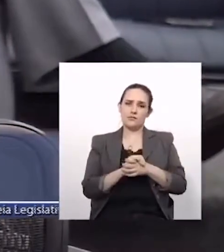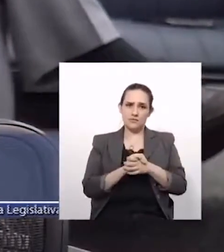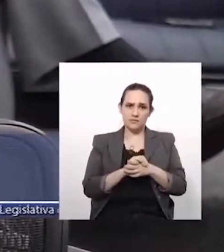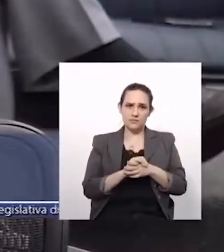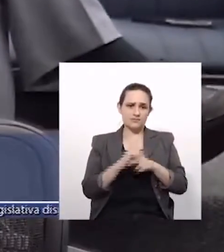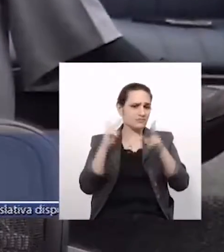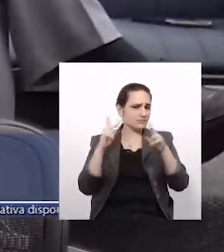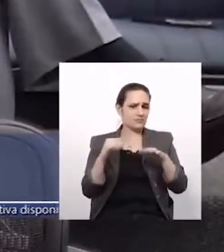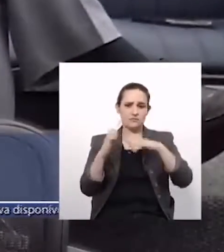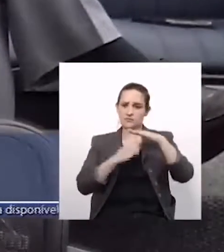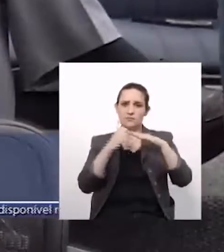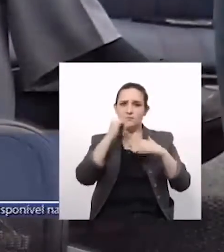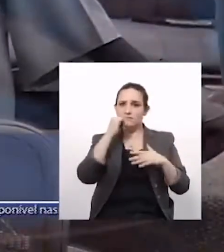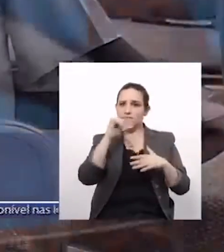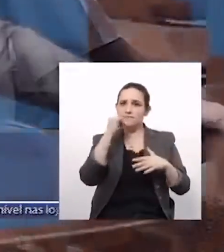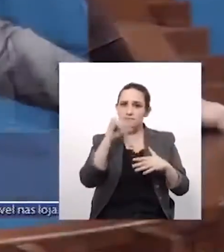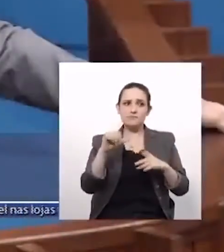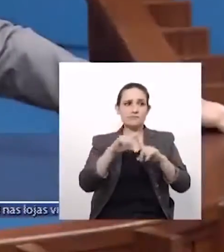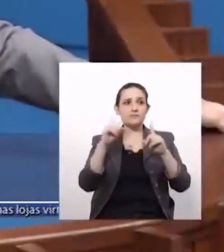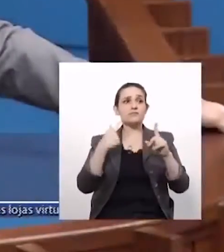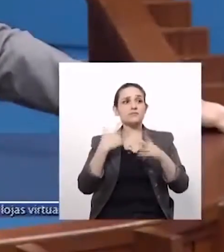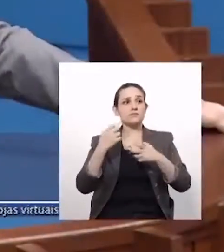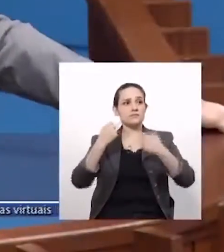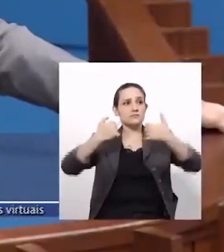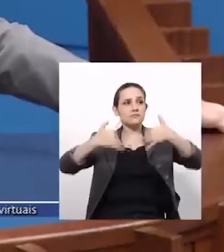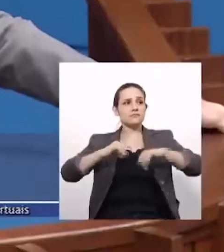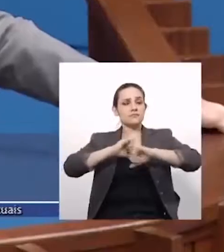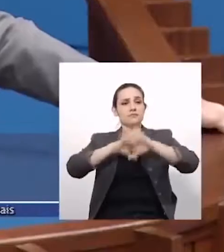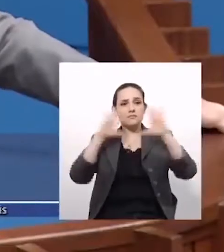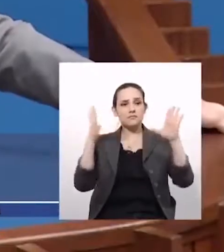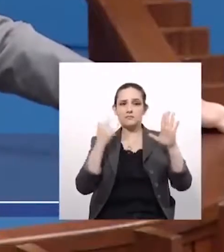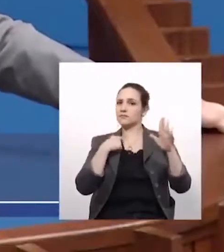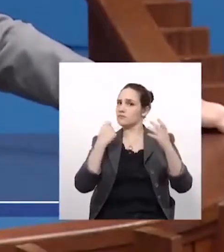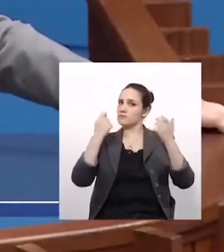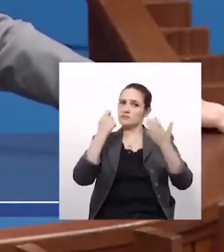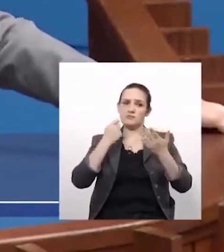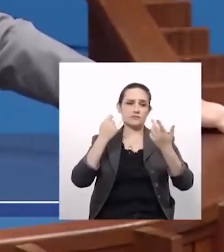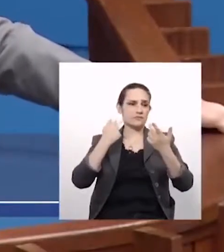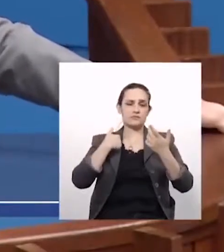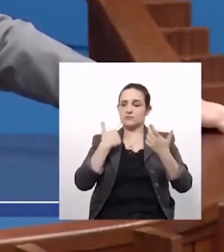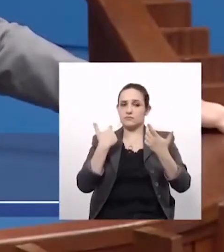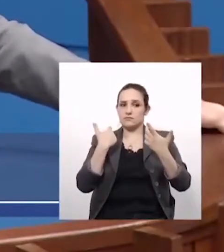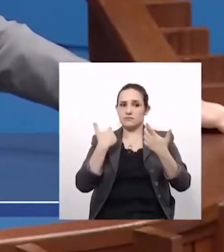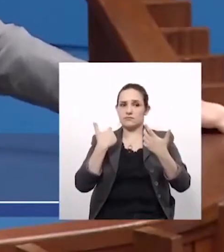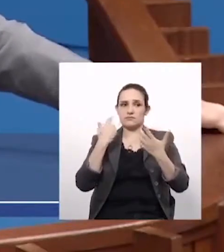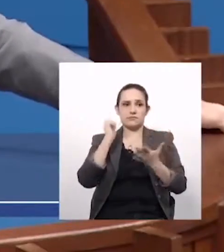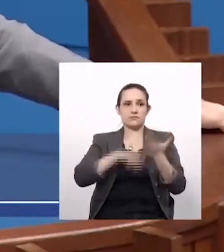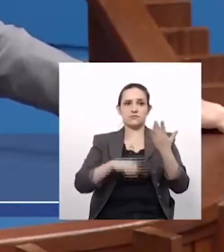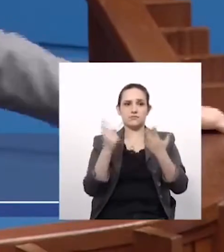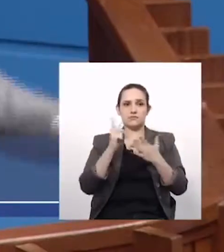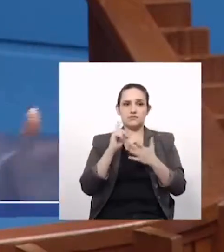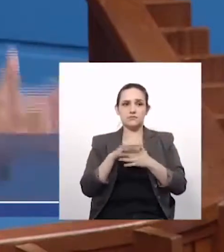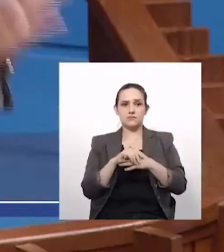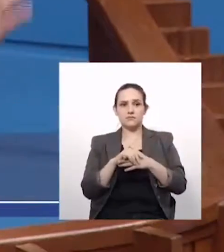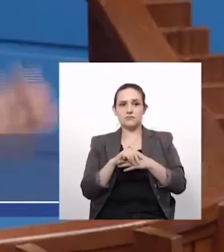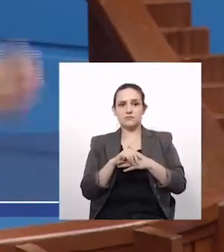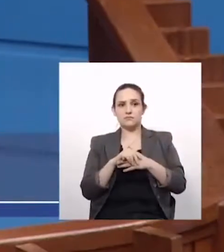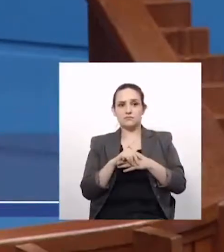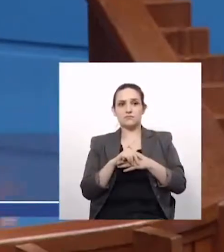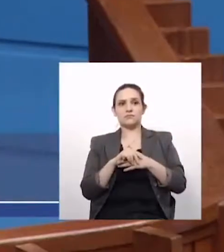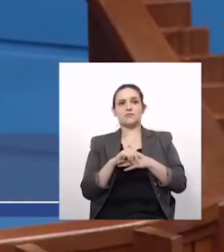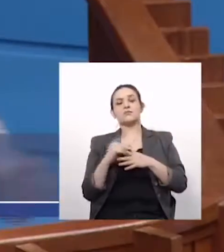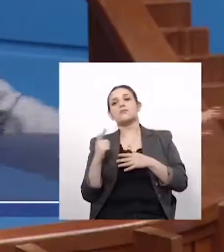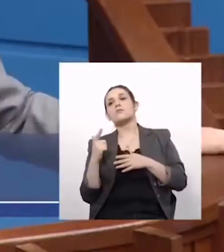da Energisa. Agora, eu quero deixar muito claro, eu não vou assinar formação de CPI de outro parlamentar se não